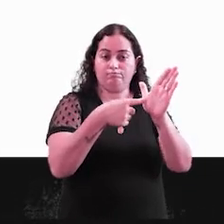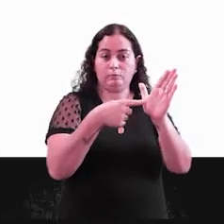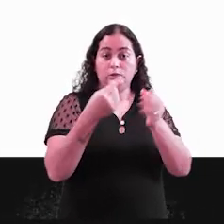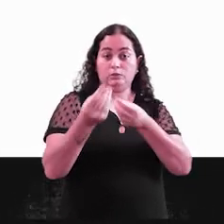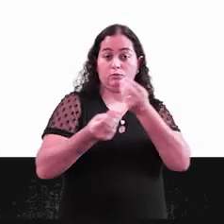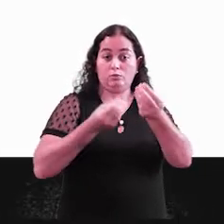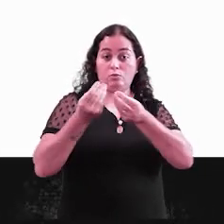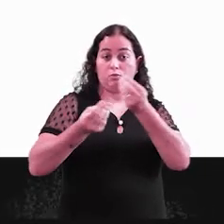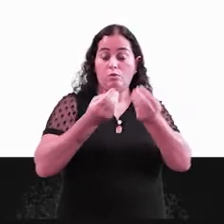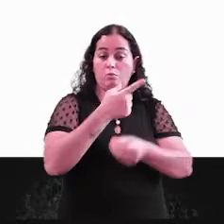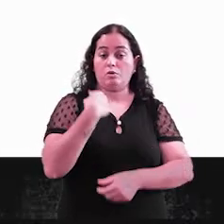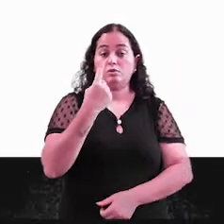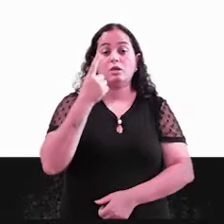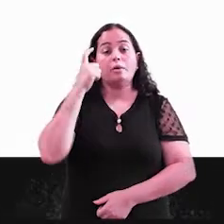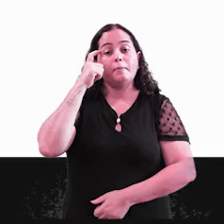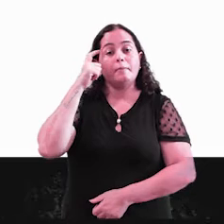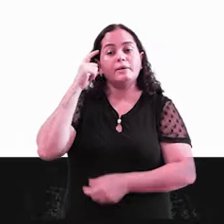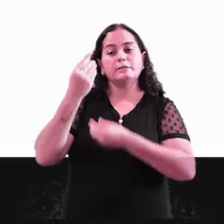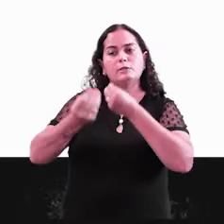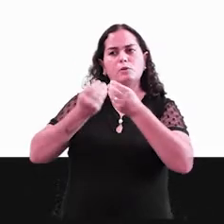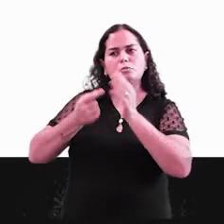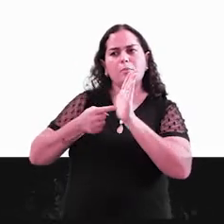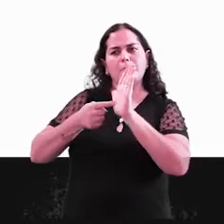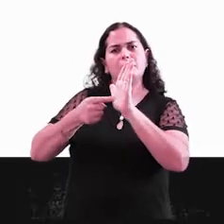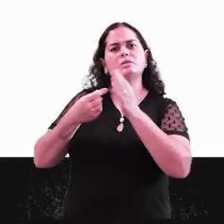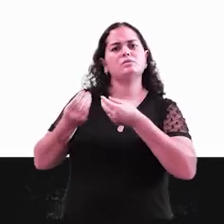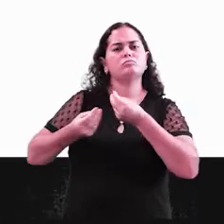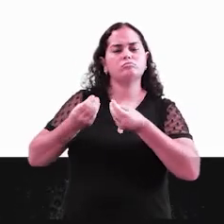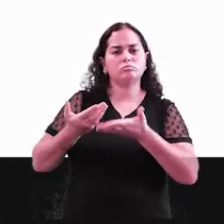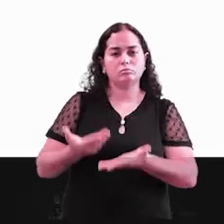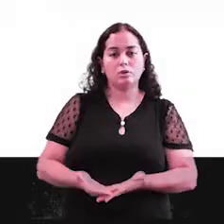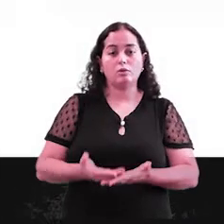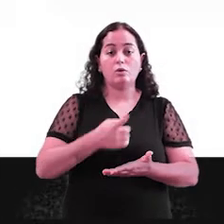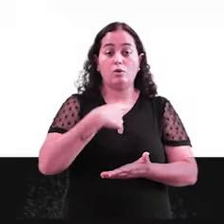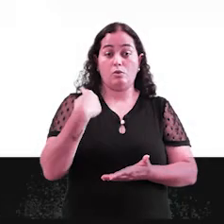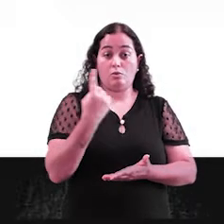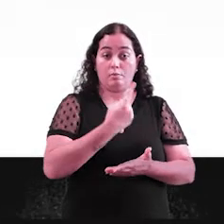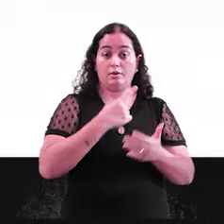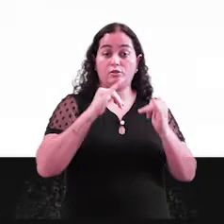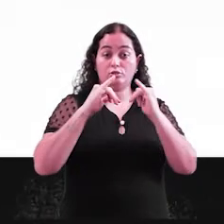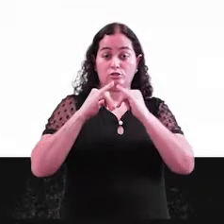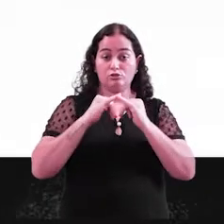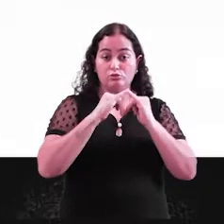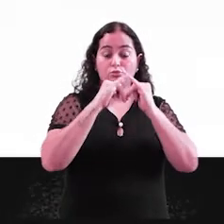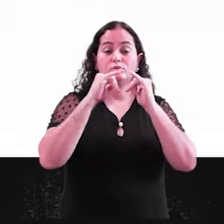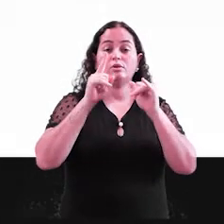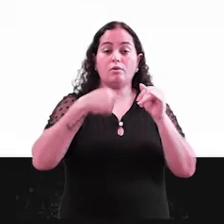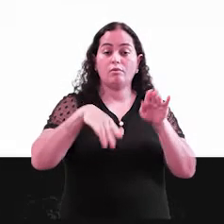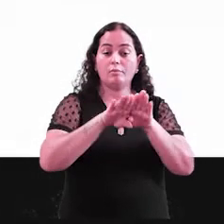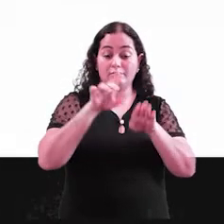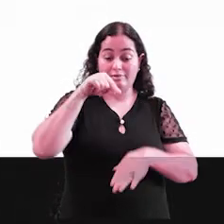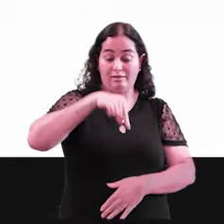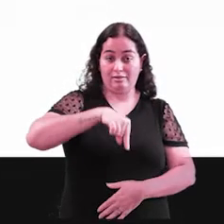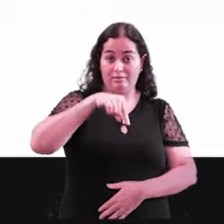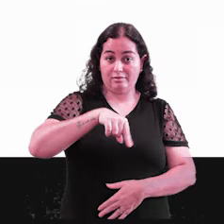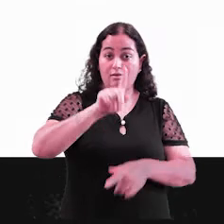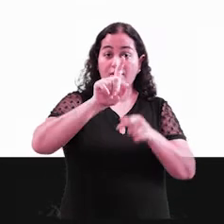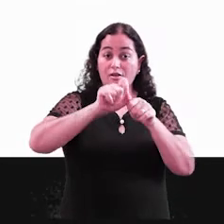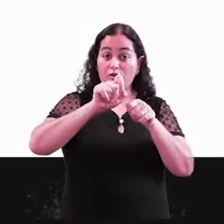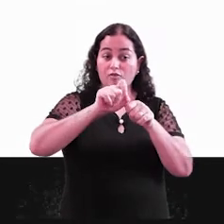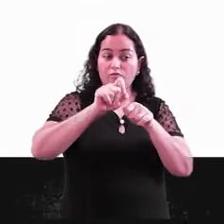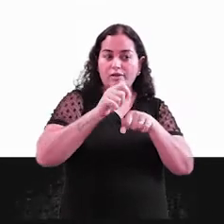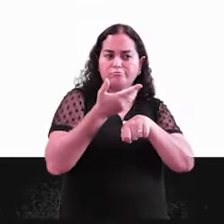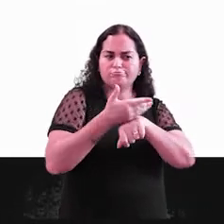como é que a gente tem pensado as exposições para as nossas instituições, para que a gente aqui